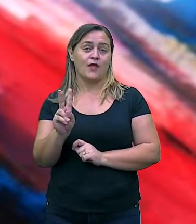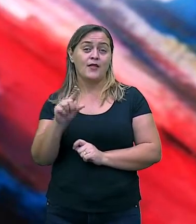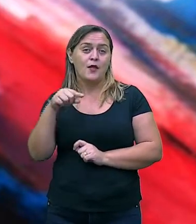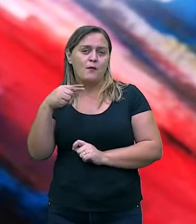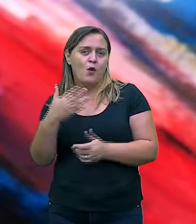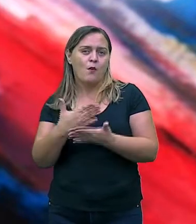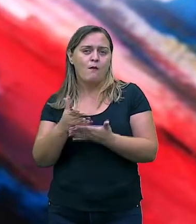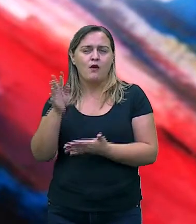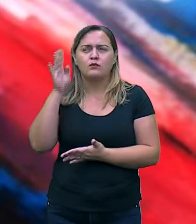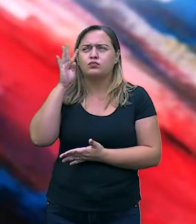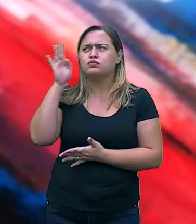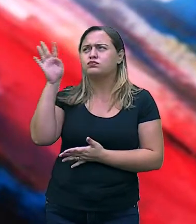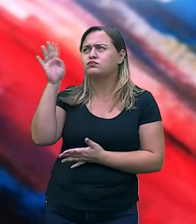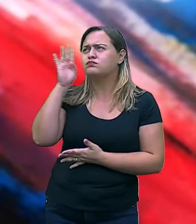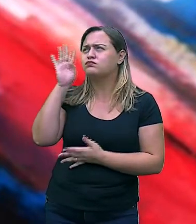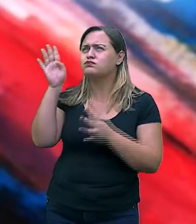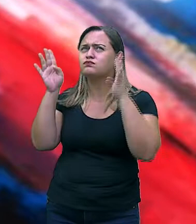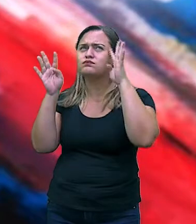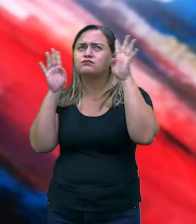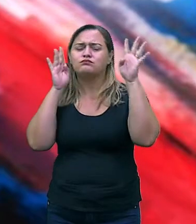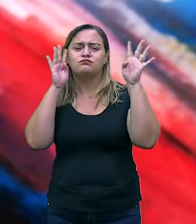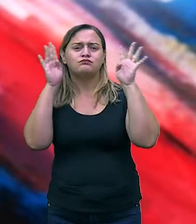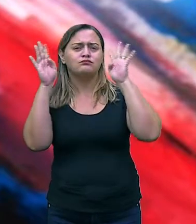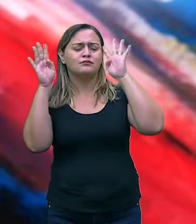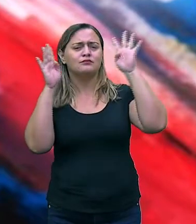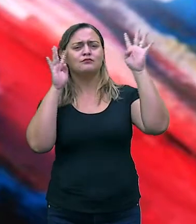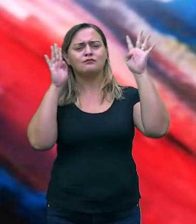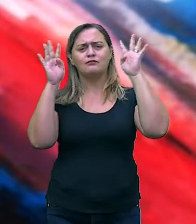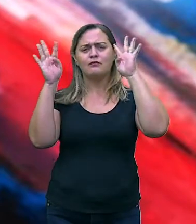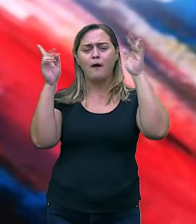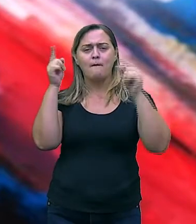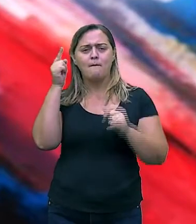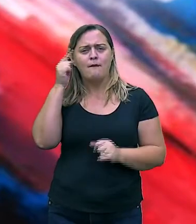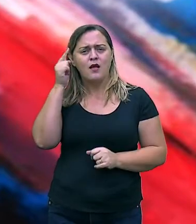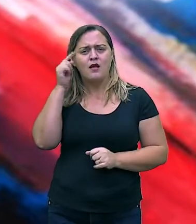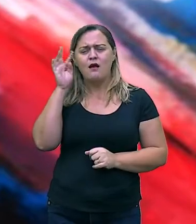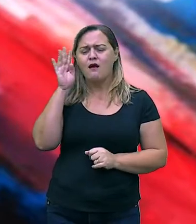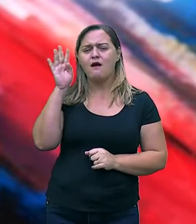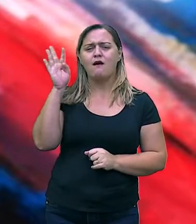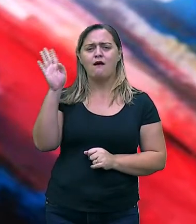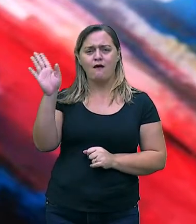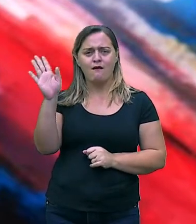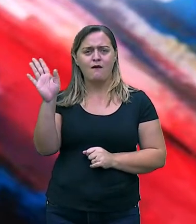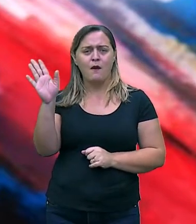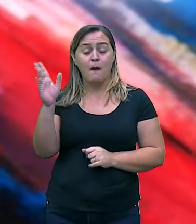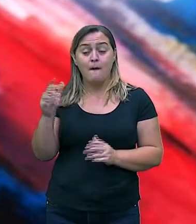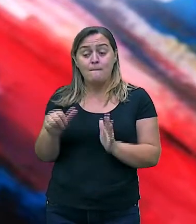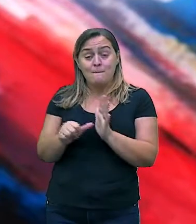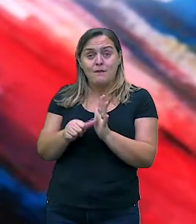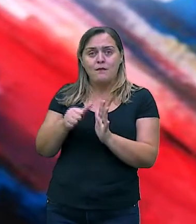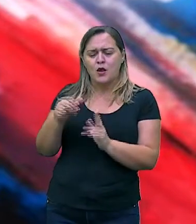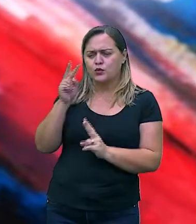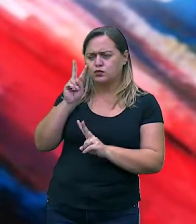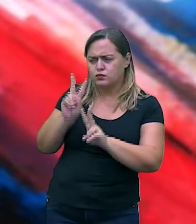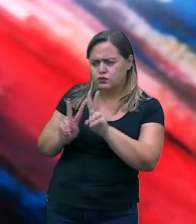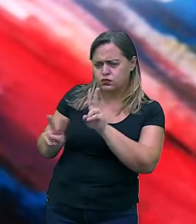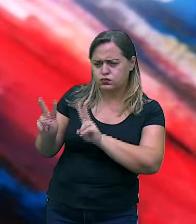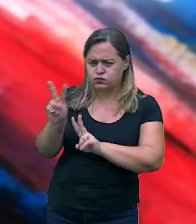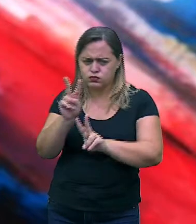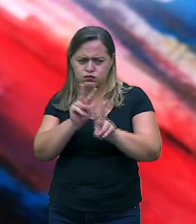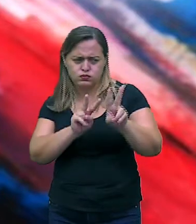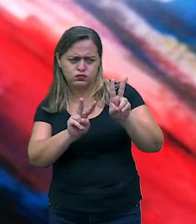voa. A partir daquilo, a partir dessa visão, a partir desse olhar aprofundado ou desse olhar